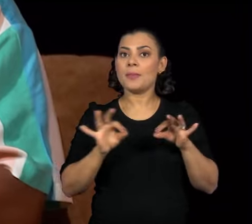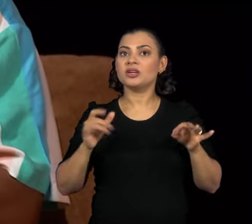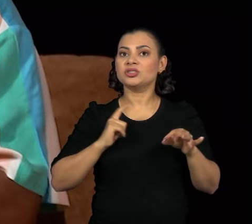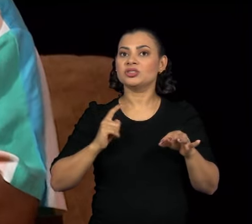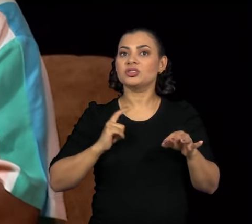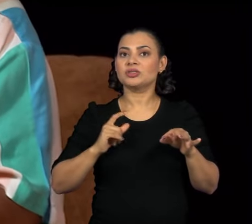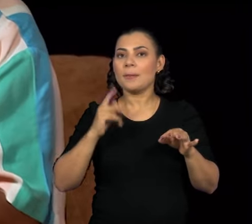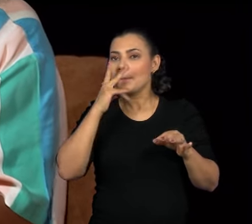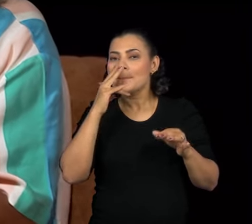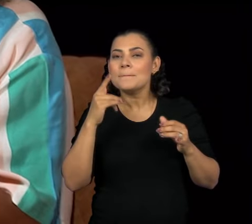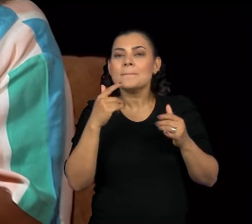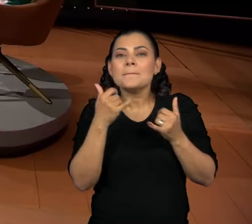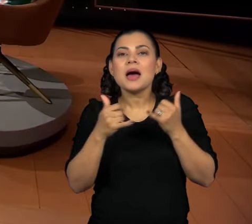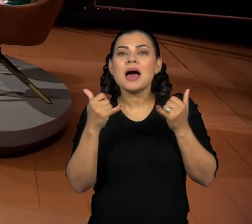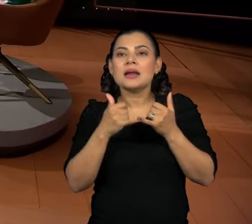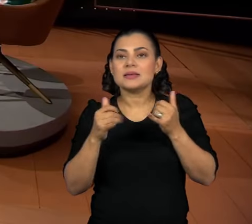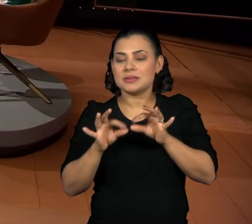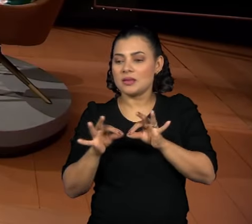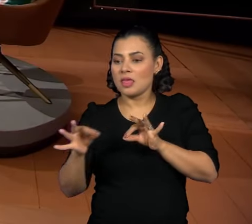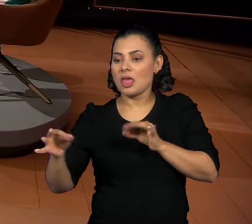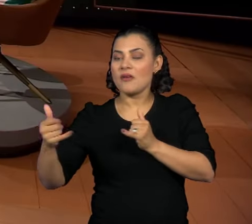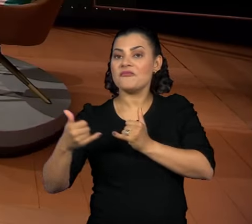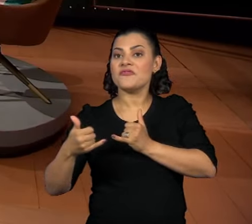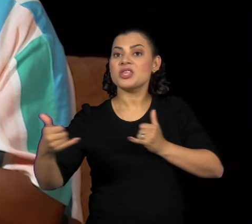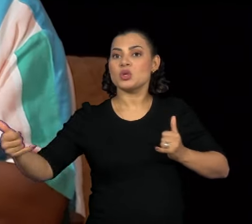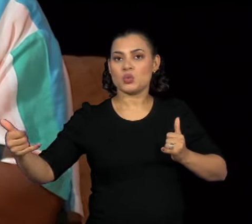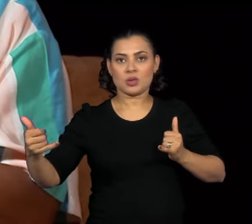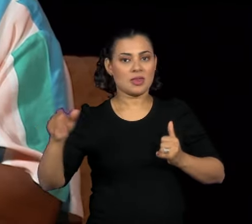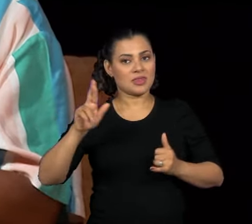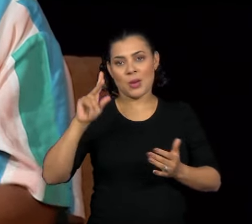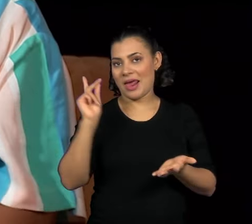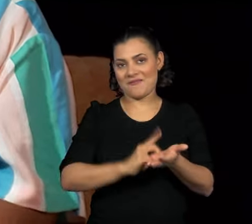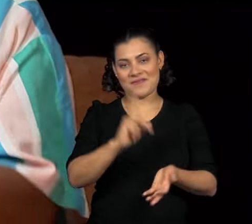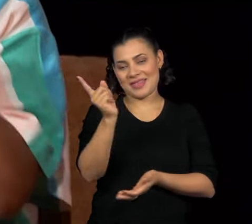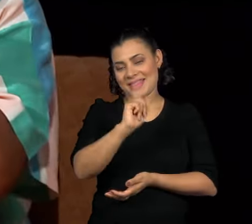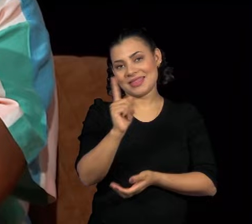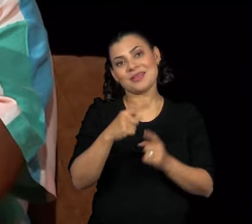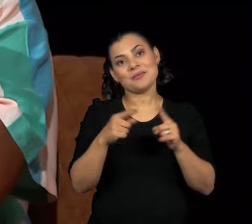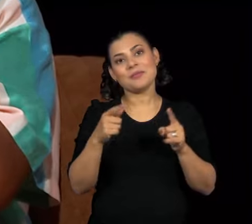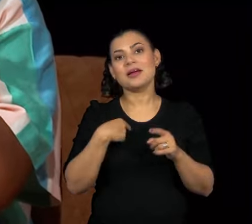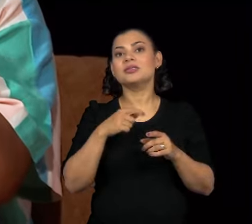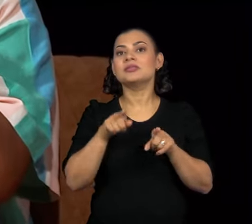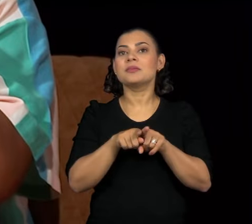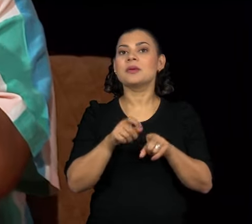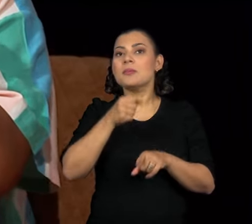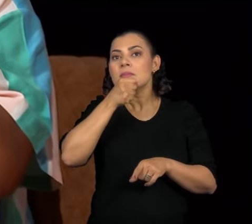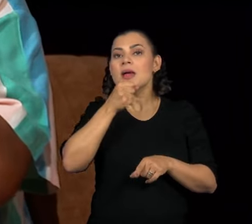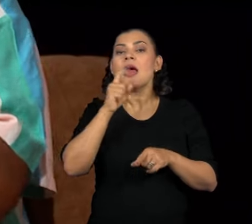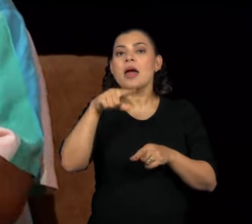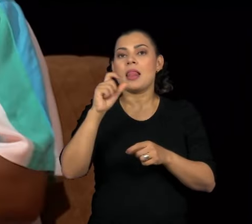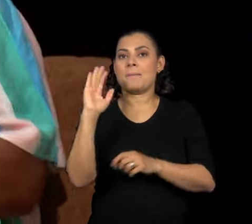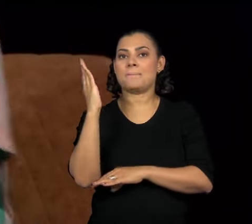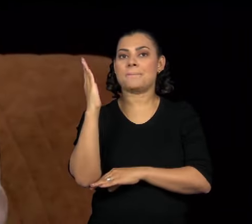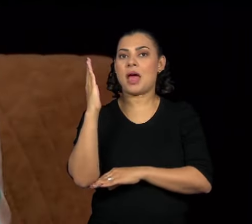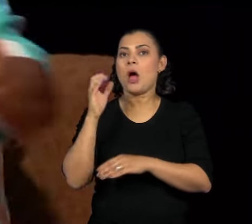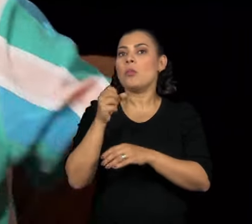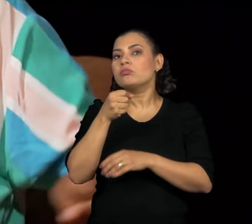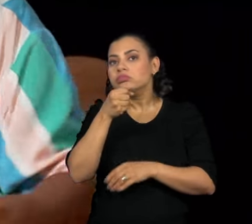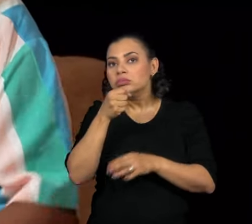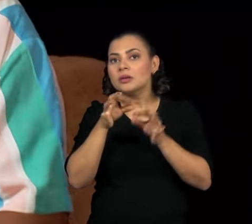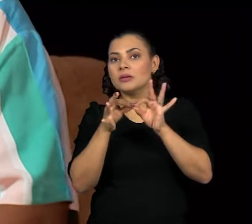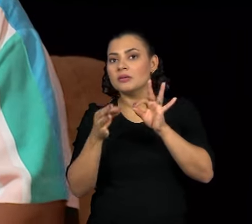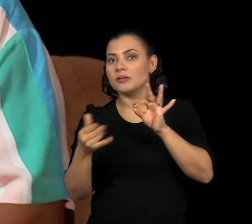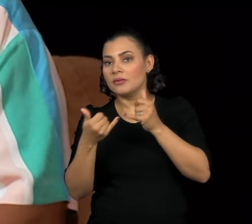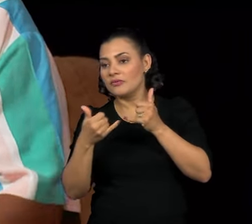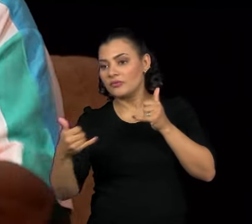que imitava o cabo do... Olha só. É. O microfone era um pedacinho de pau, e aí tinha o fitilho como se fosse o fio,